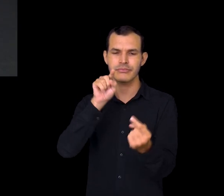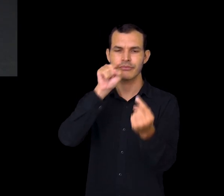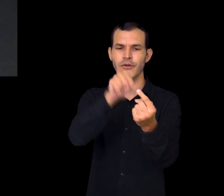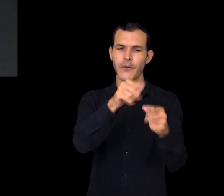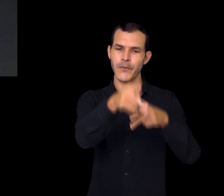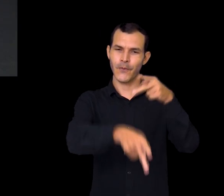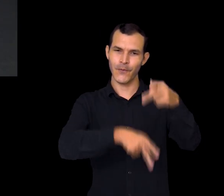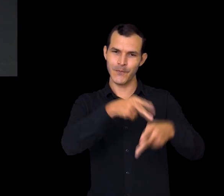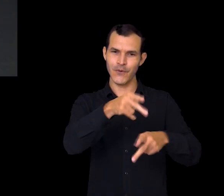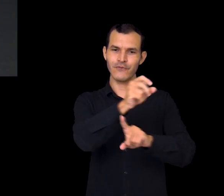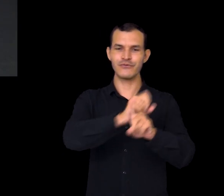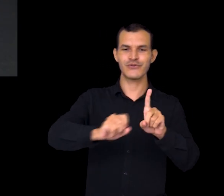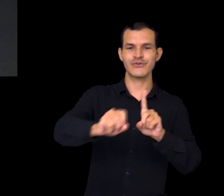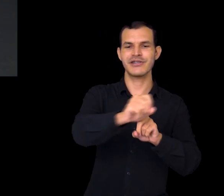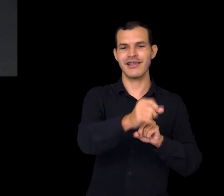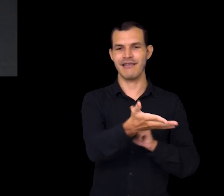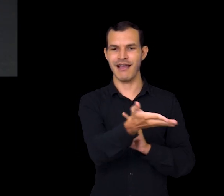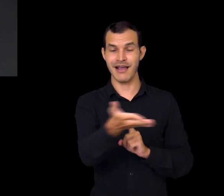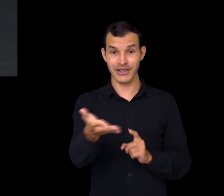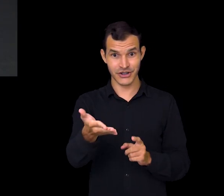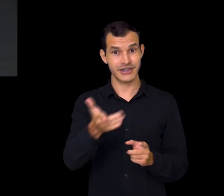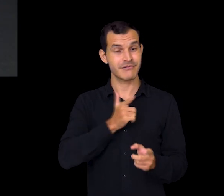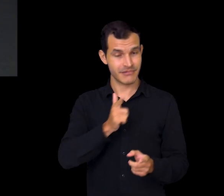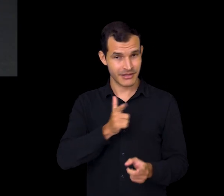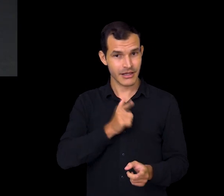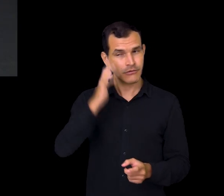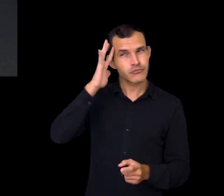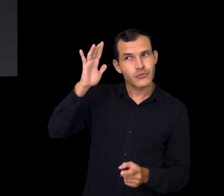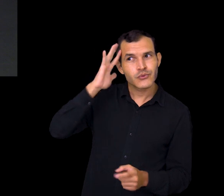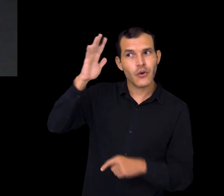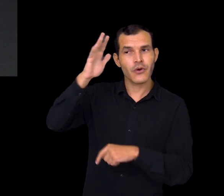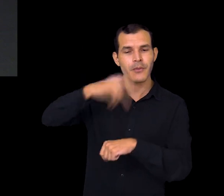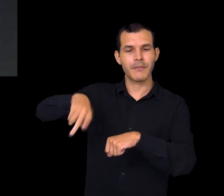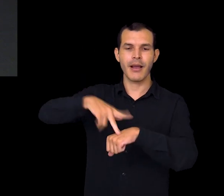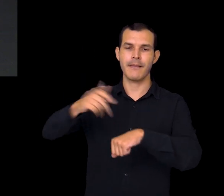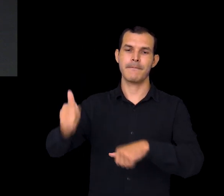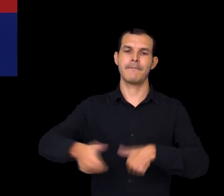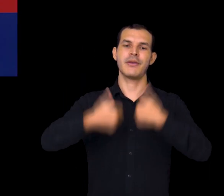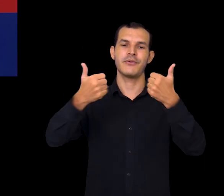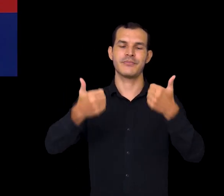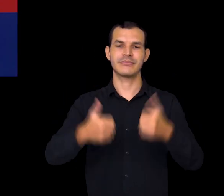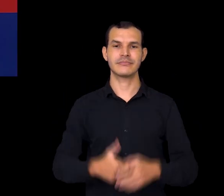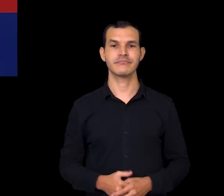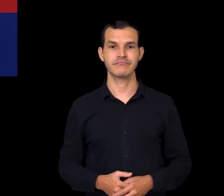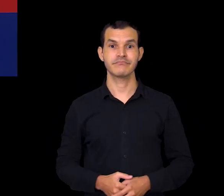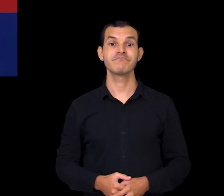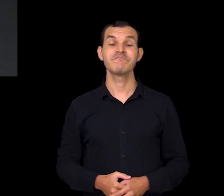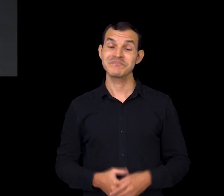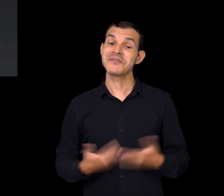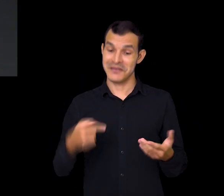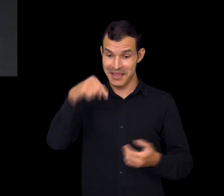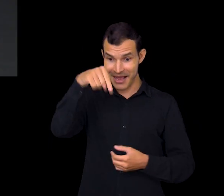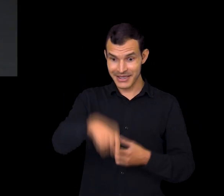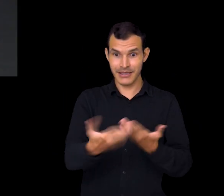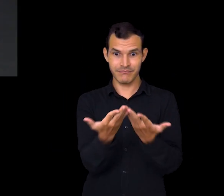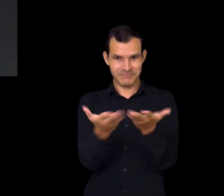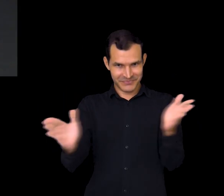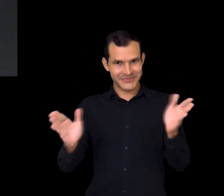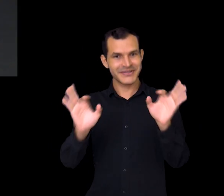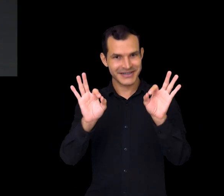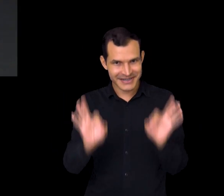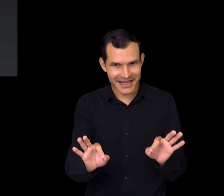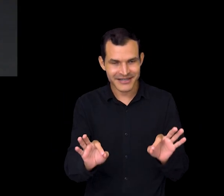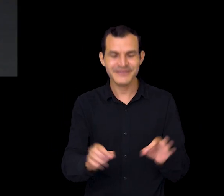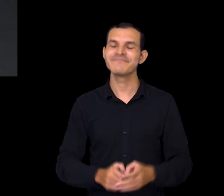sociedade que tem e para o sonho que tem de um país melhor. E esta casa está aberta para isso, né? Exatamente. Maurício, mais uma